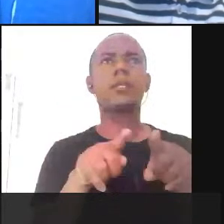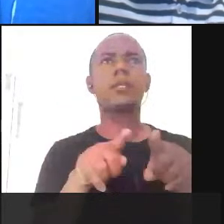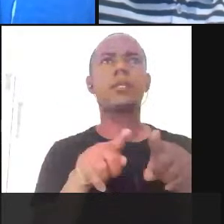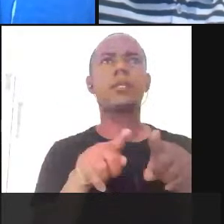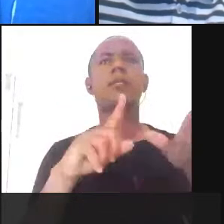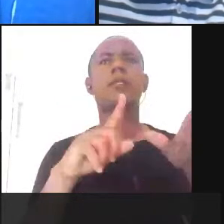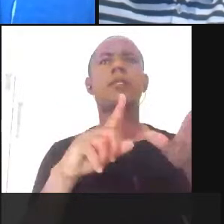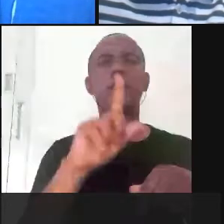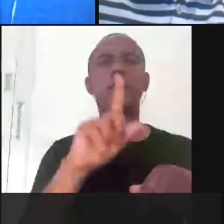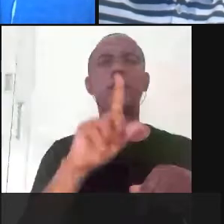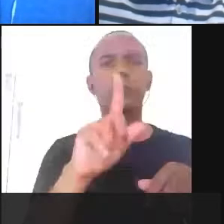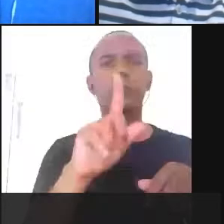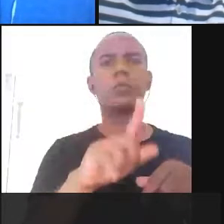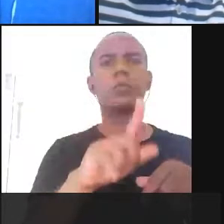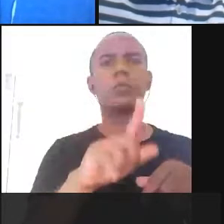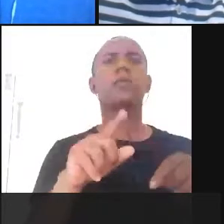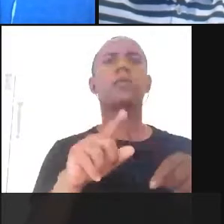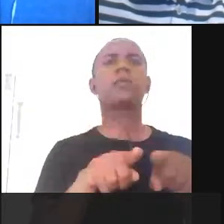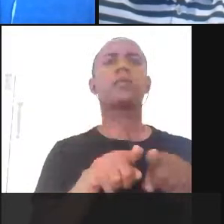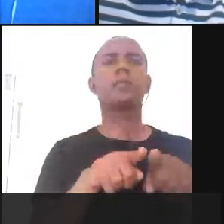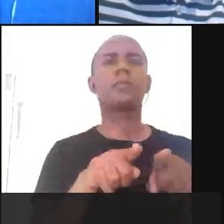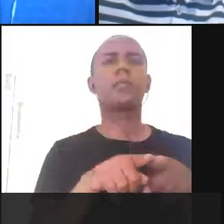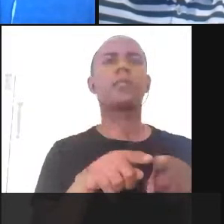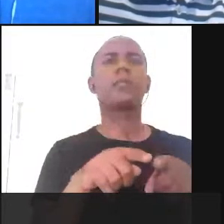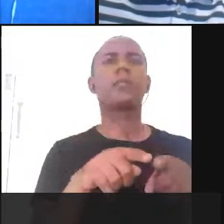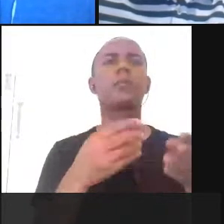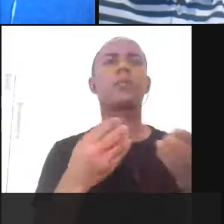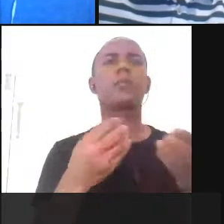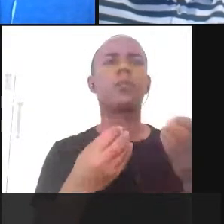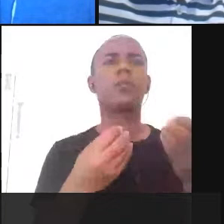uma história de literatura moçambicana. Se eu estiver enganado,